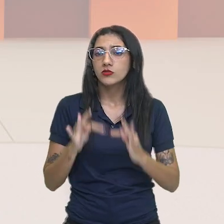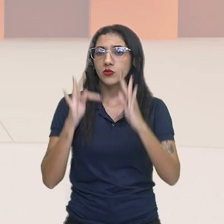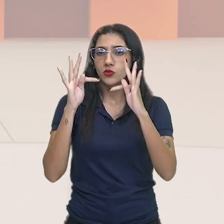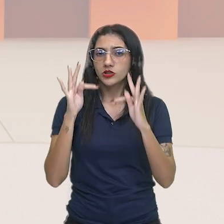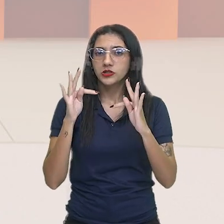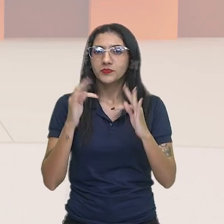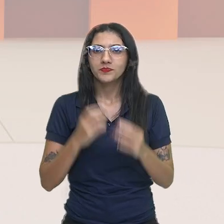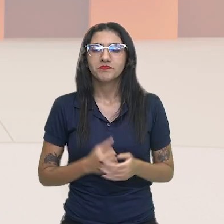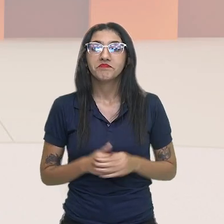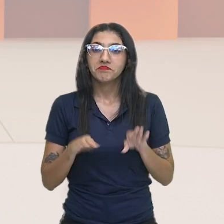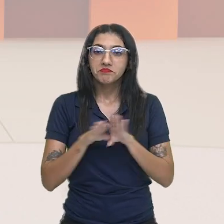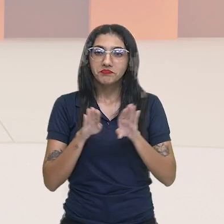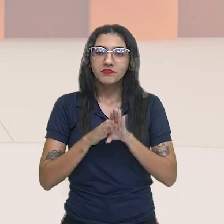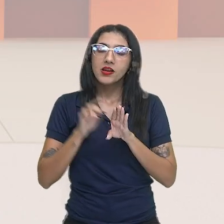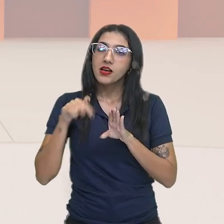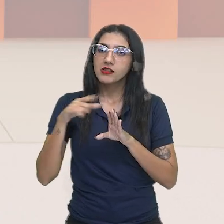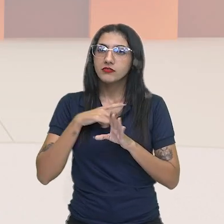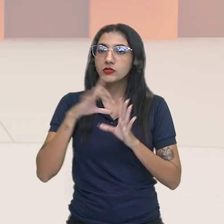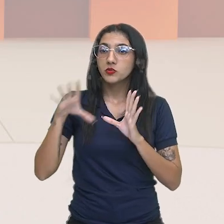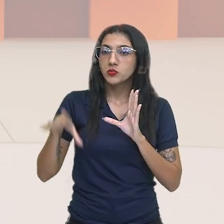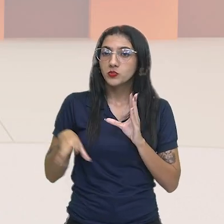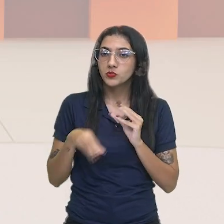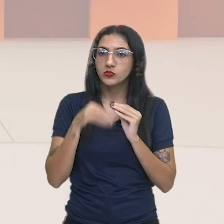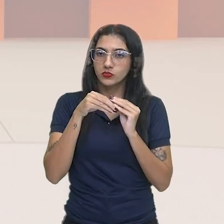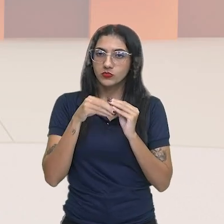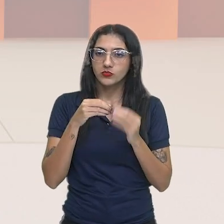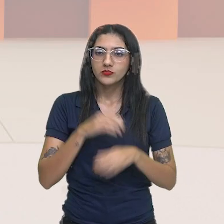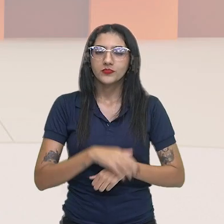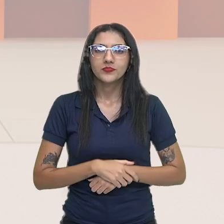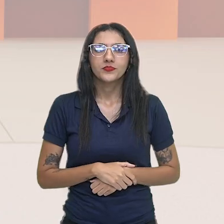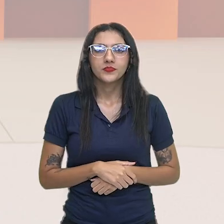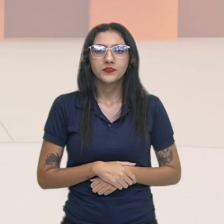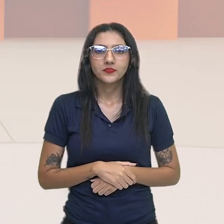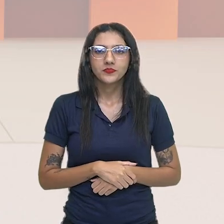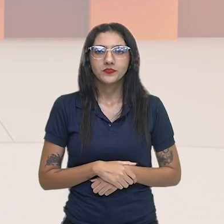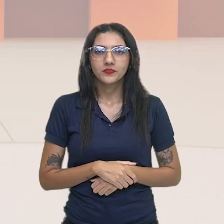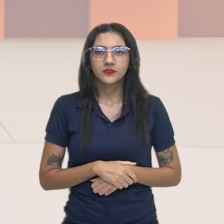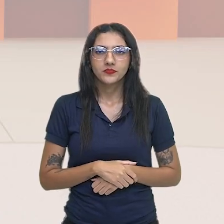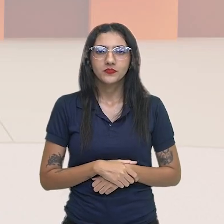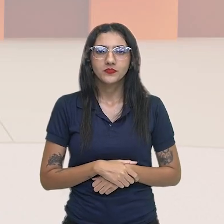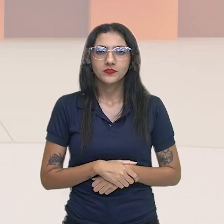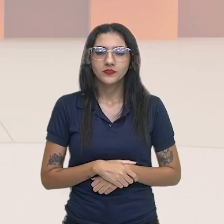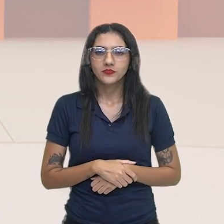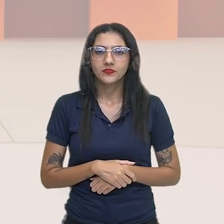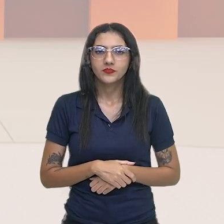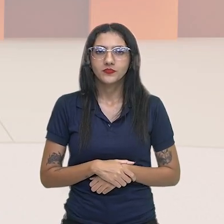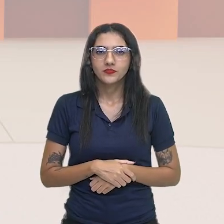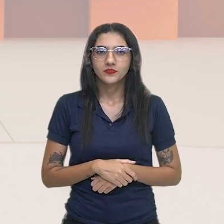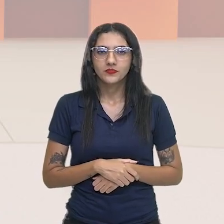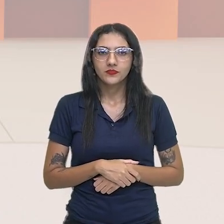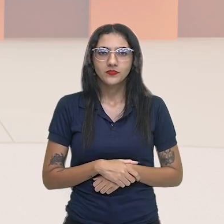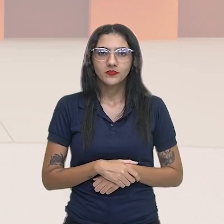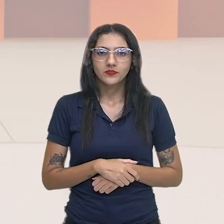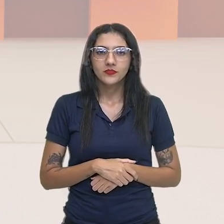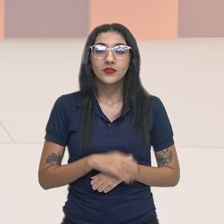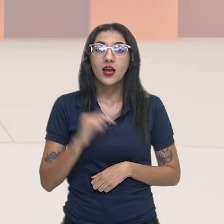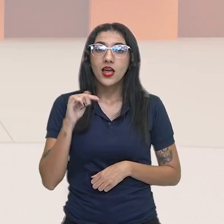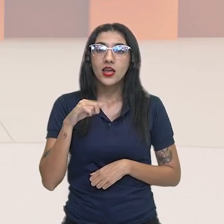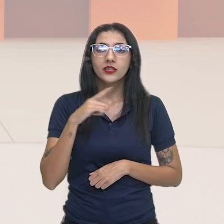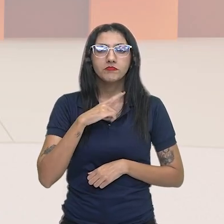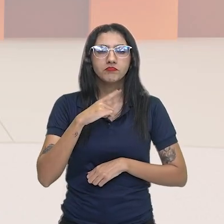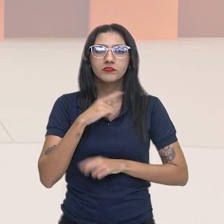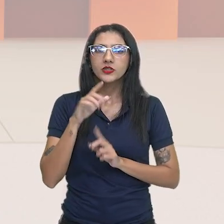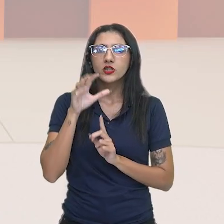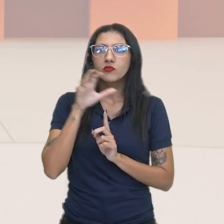também contribui, né, para esse controle. Então, os meios de comunicação e tecnologia influencia,